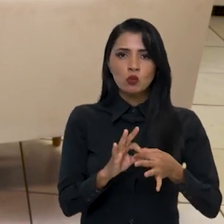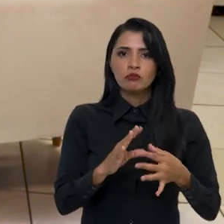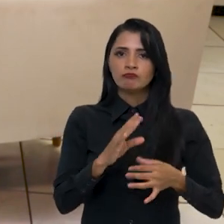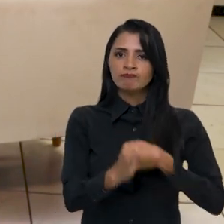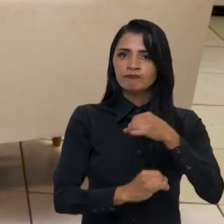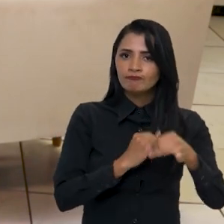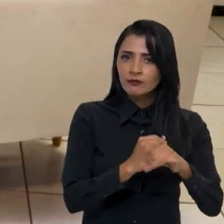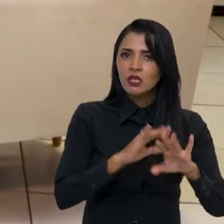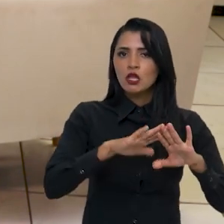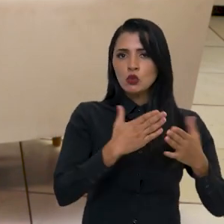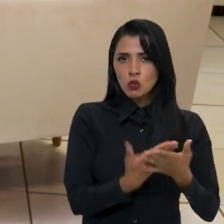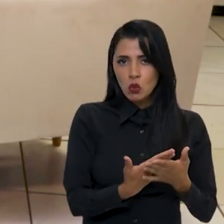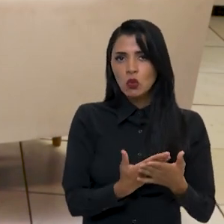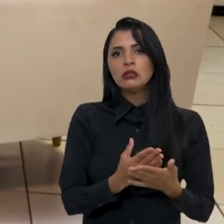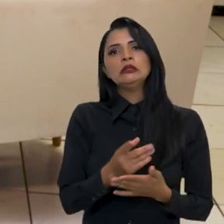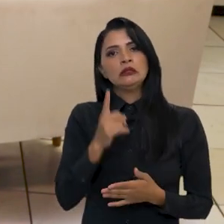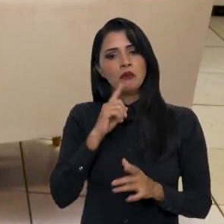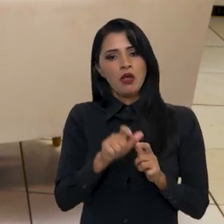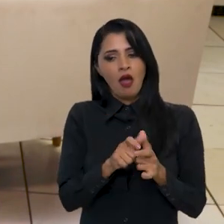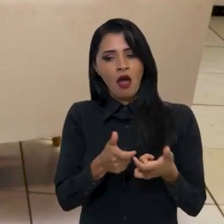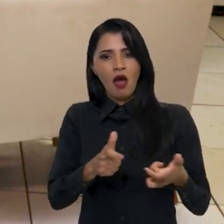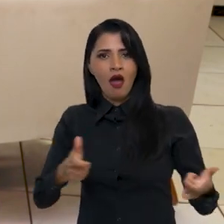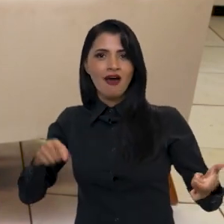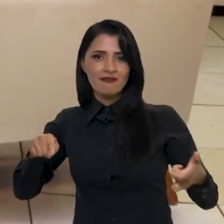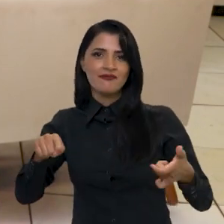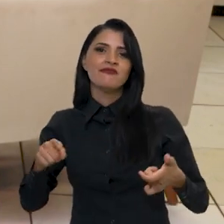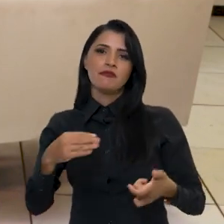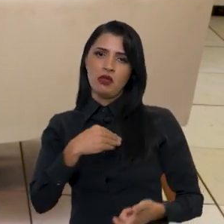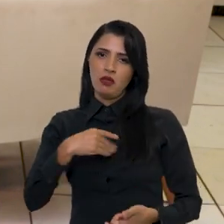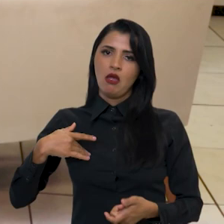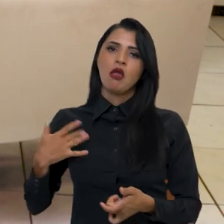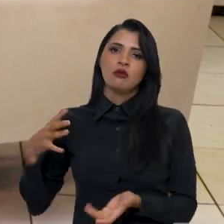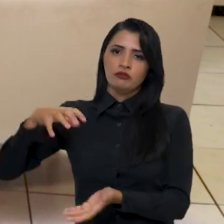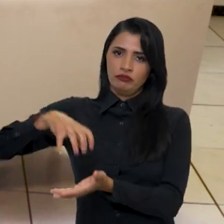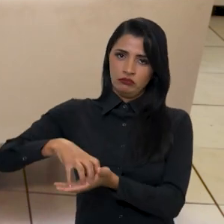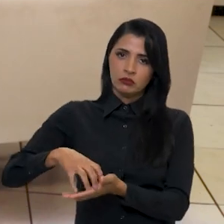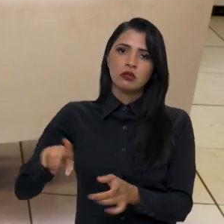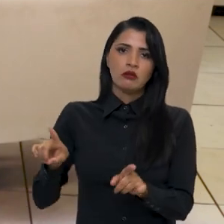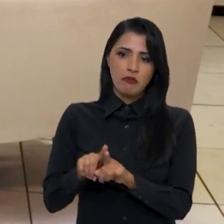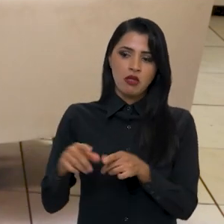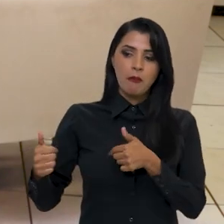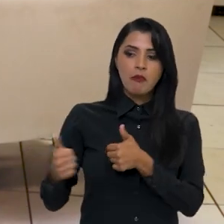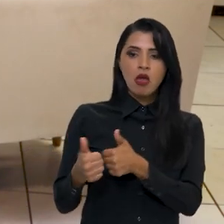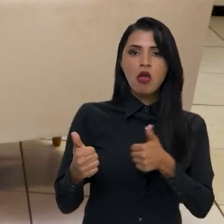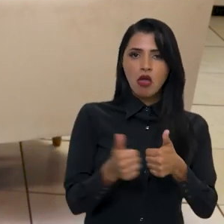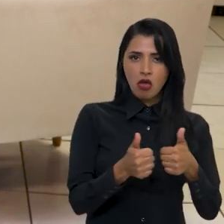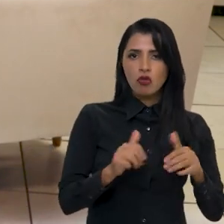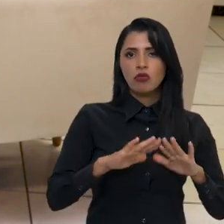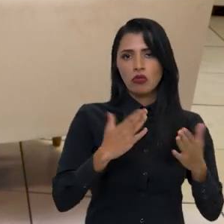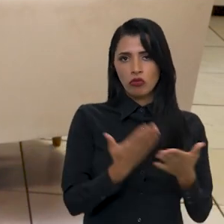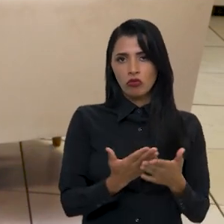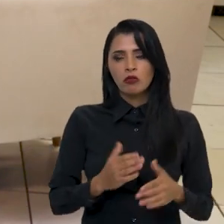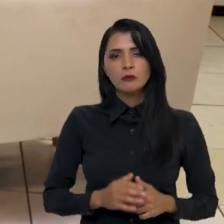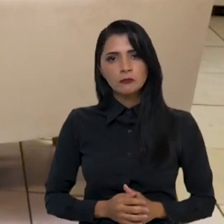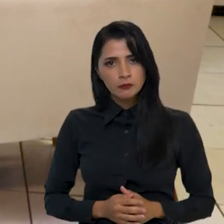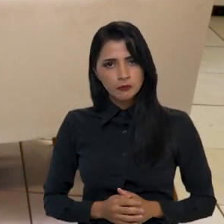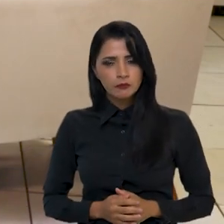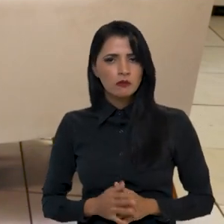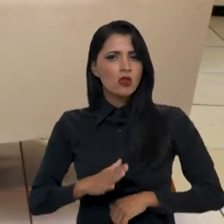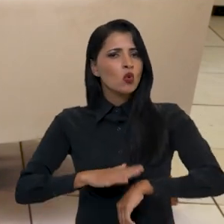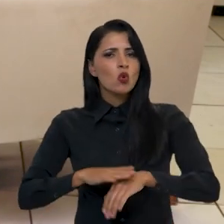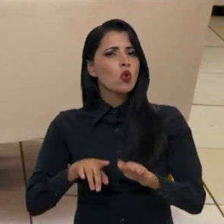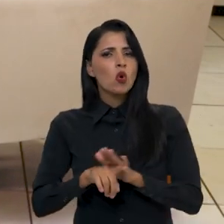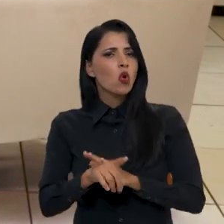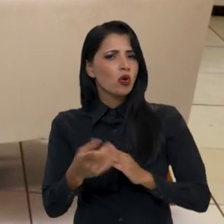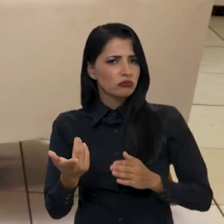fazer conectividade nas escolas, vamos tentar estender para as unidades básicas de saúde que estão nas proximidades das escolas, né? Em